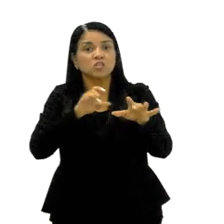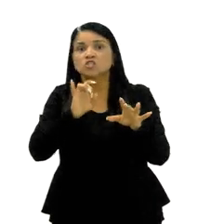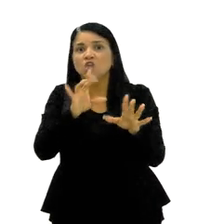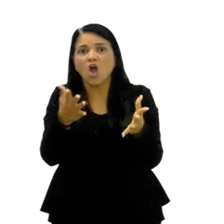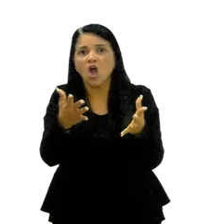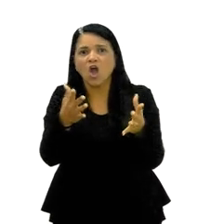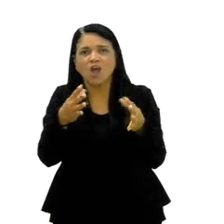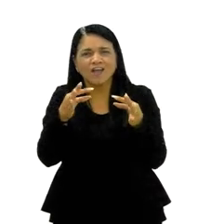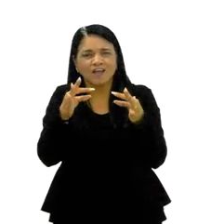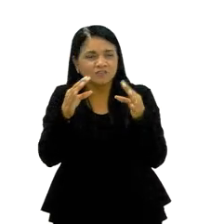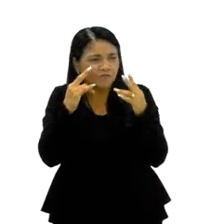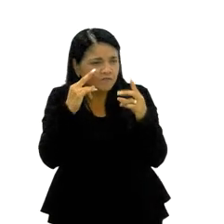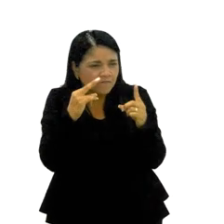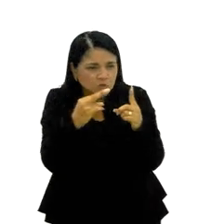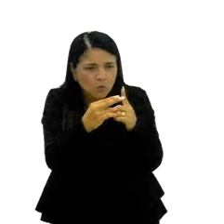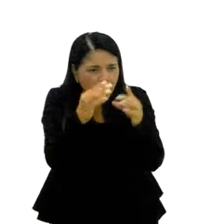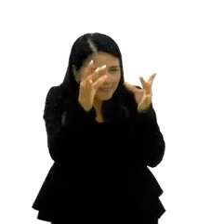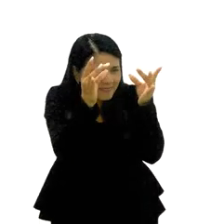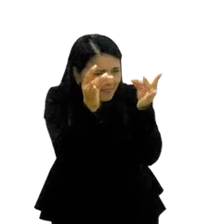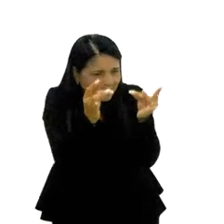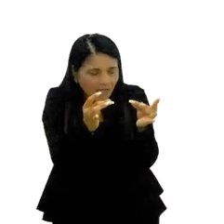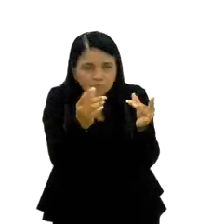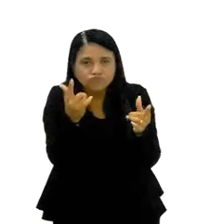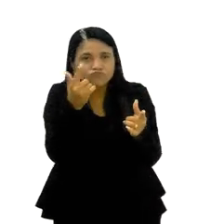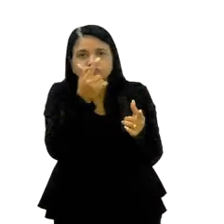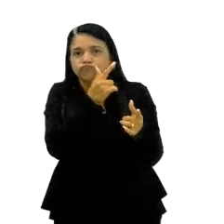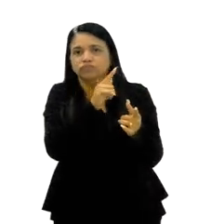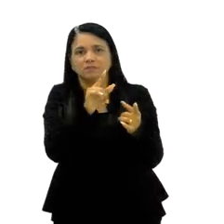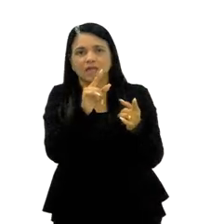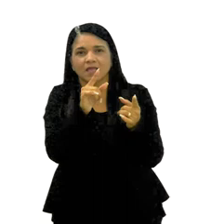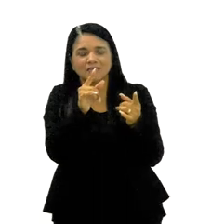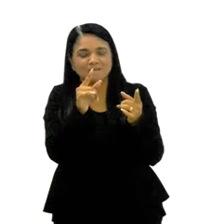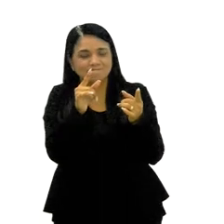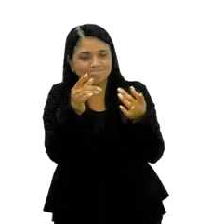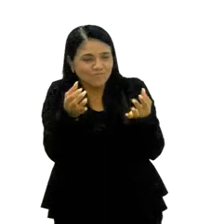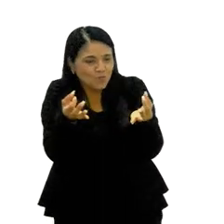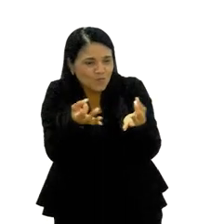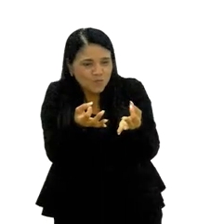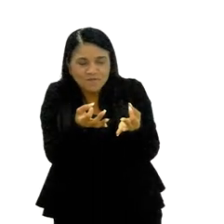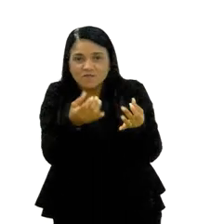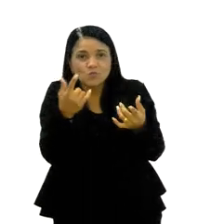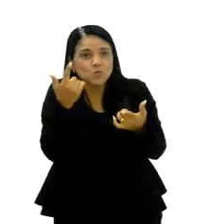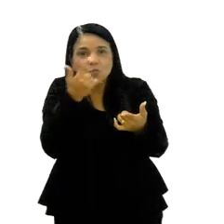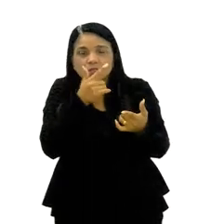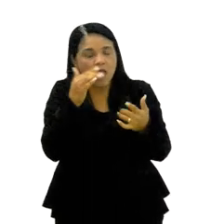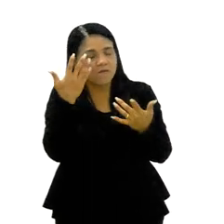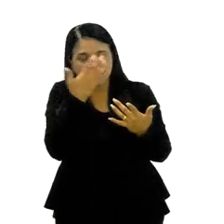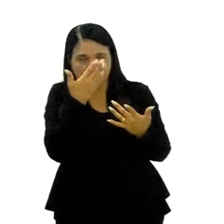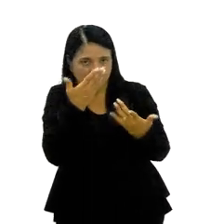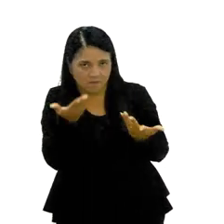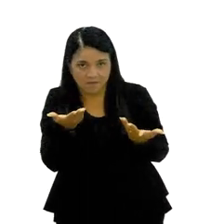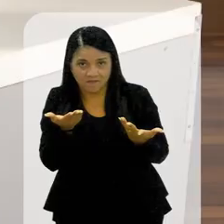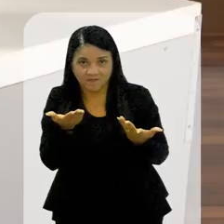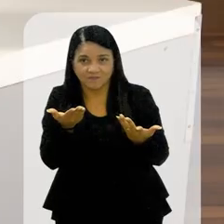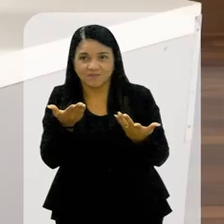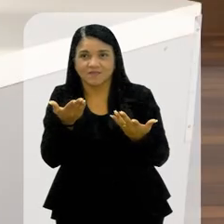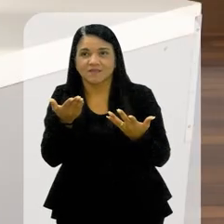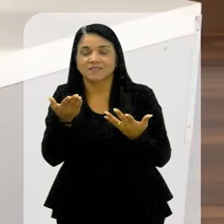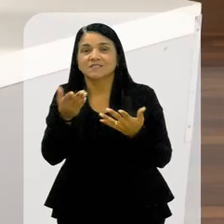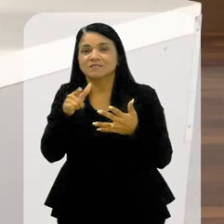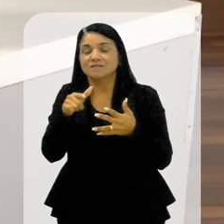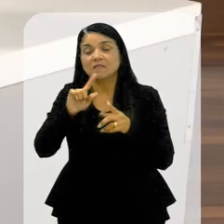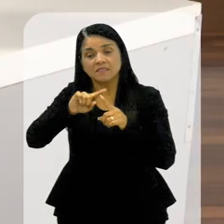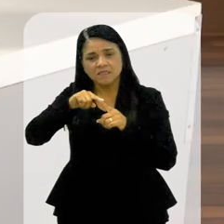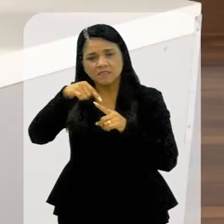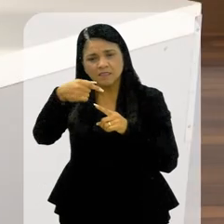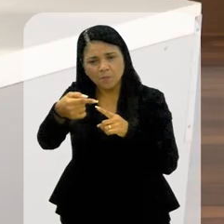não consegue ver tudo. Você não consegue visualizar exatamente um detalhe, um capricho, um carinho. Eu acredito que pelo menos num